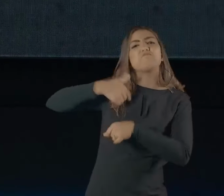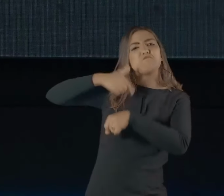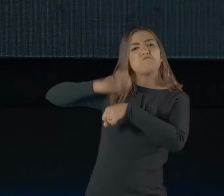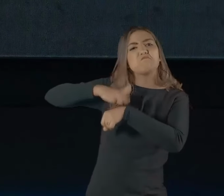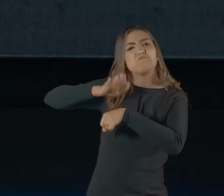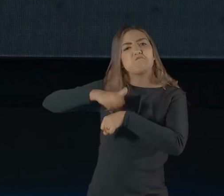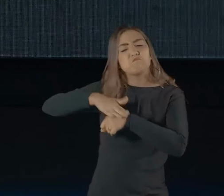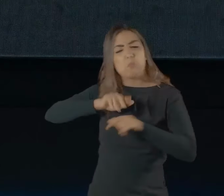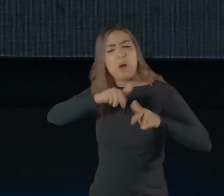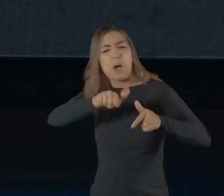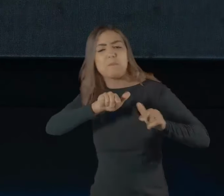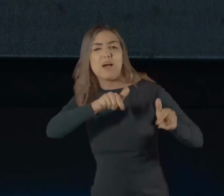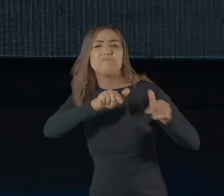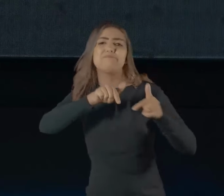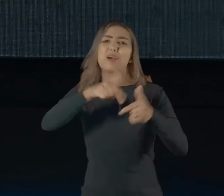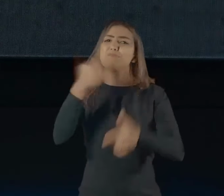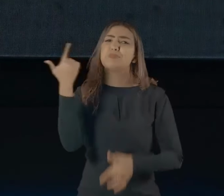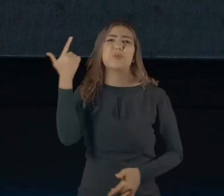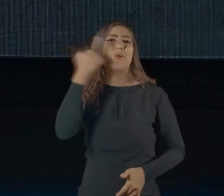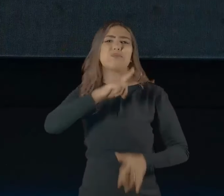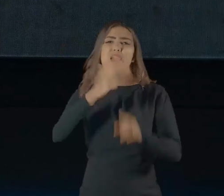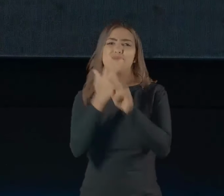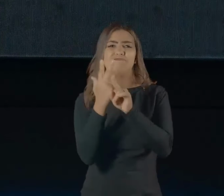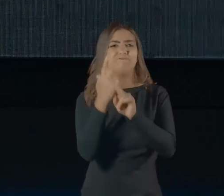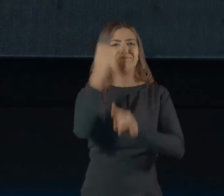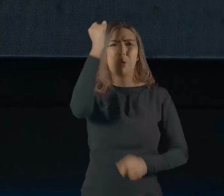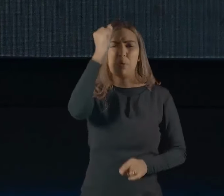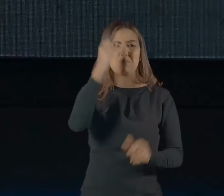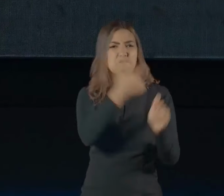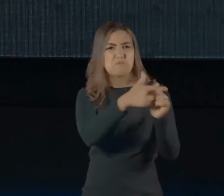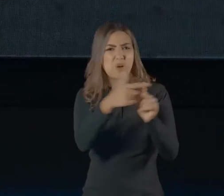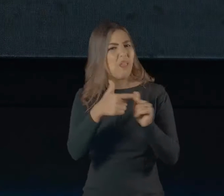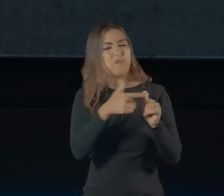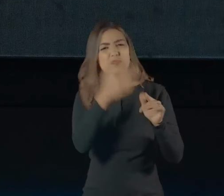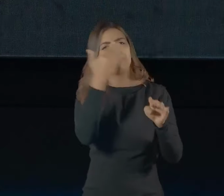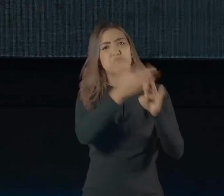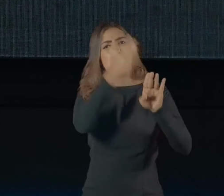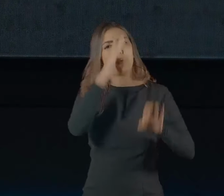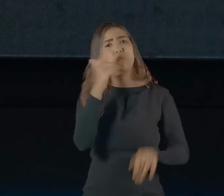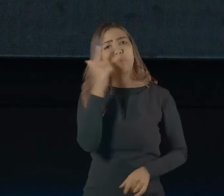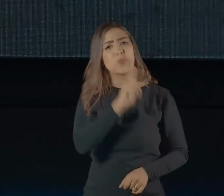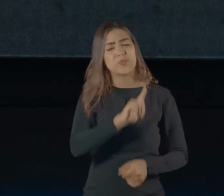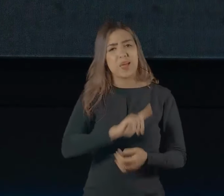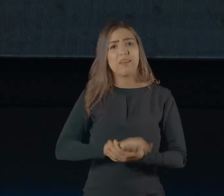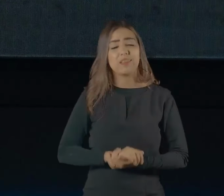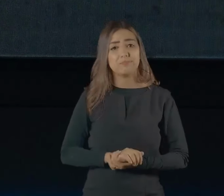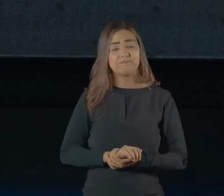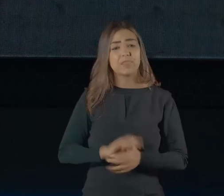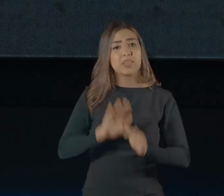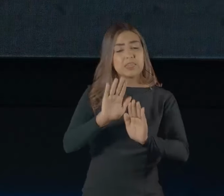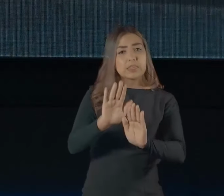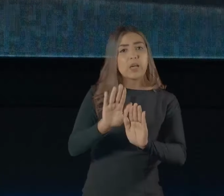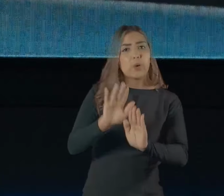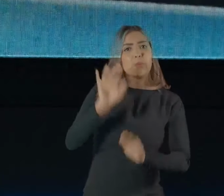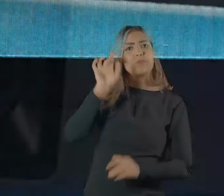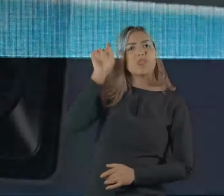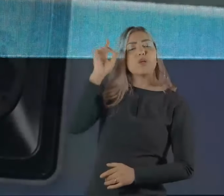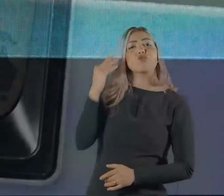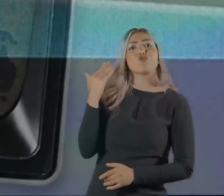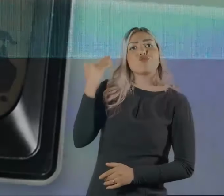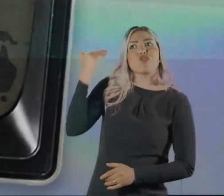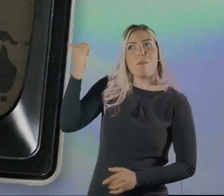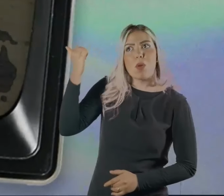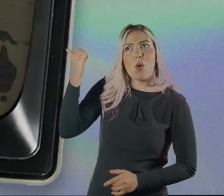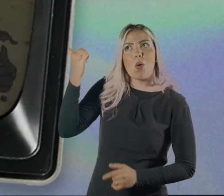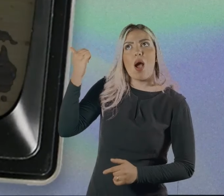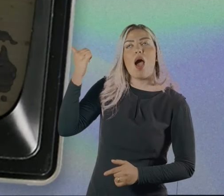circunstâncias. A segunda dica que eu quero dizer para vocês quanto ao chamado é que o seu chamado requer a sua coragem.